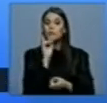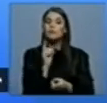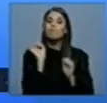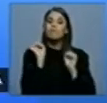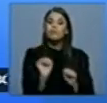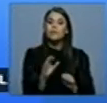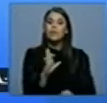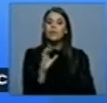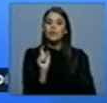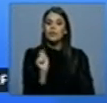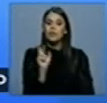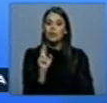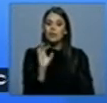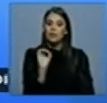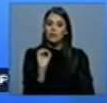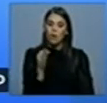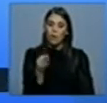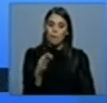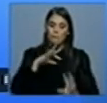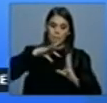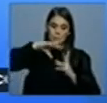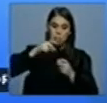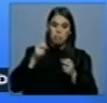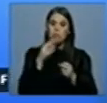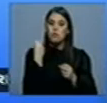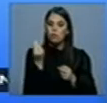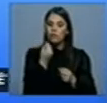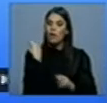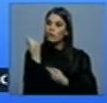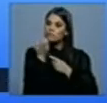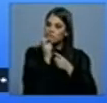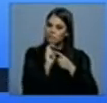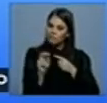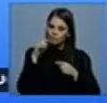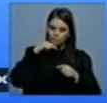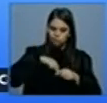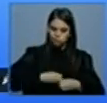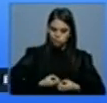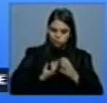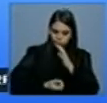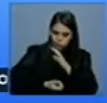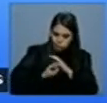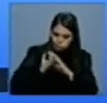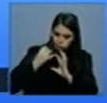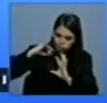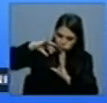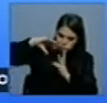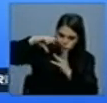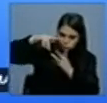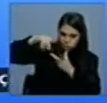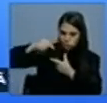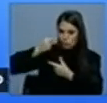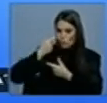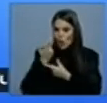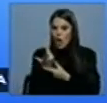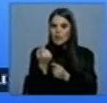de um exoplaneta muito novo, que ainda tem alguma energia da sua formação inicial e, olha, e tem a